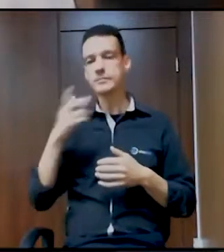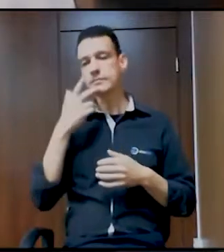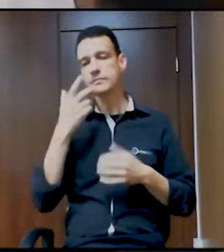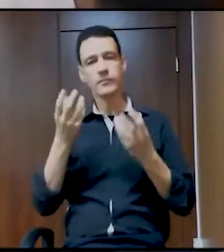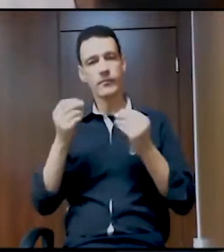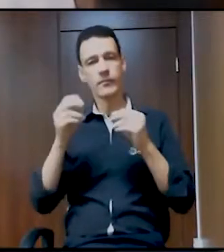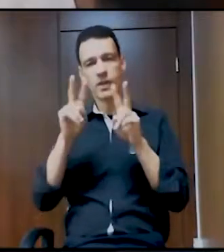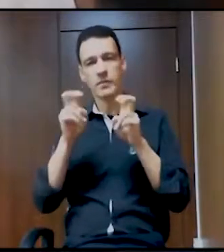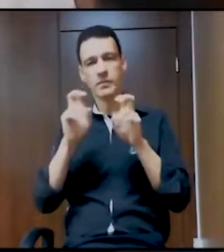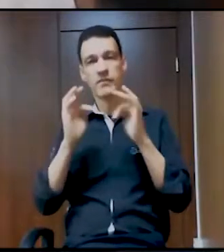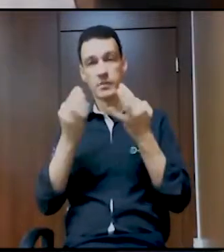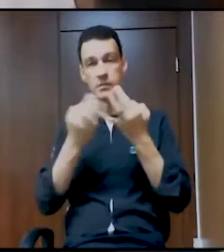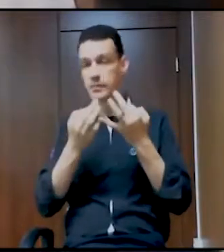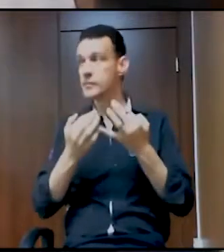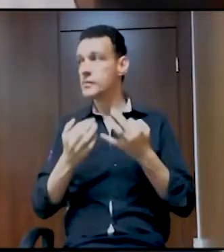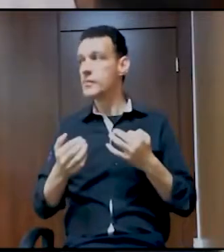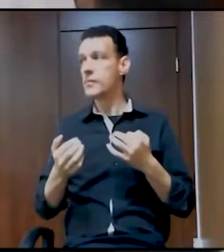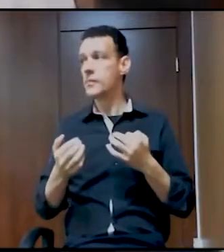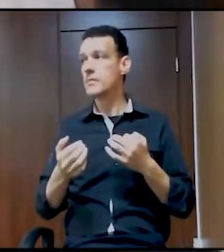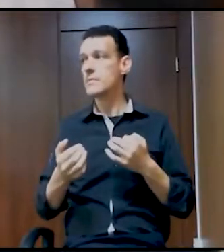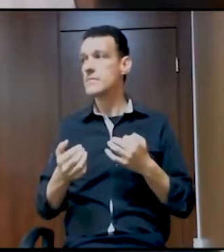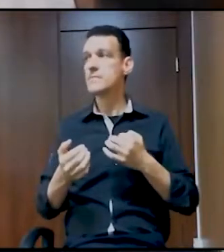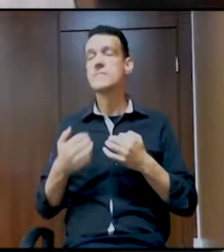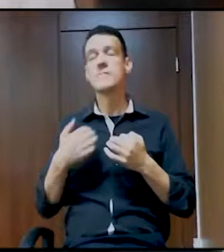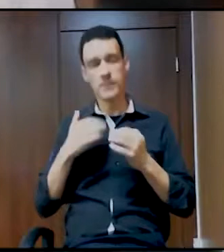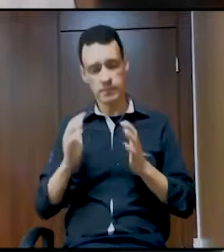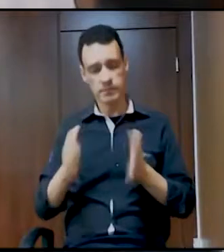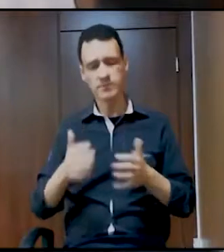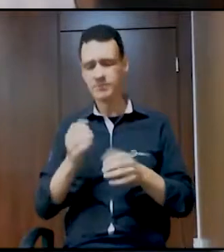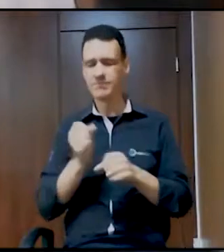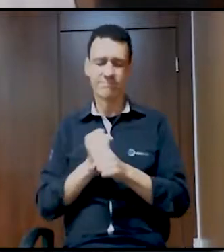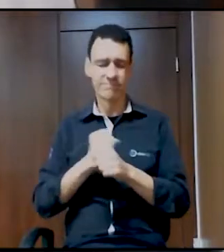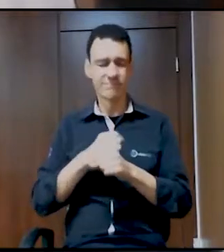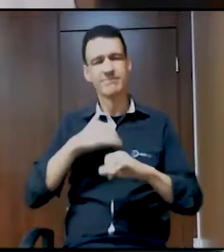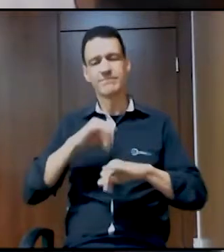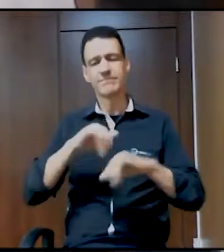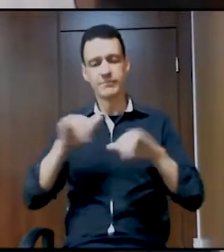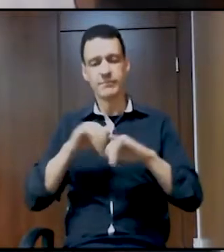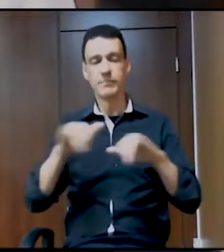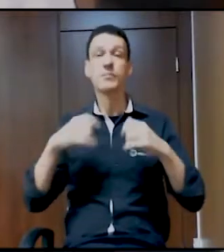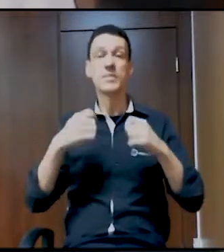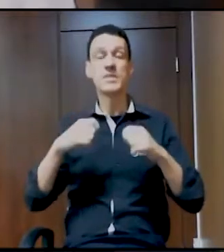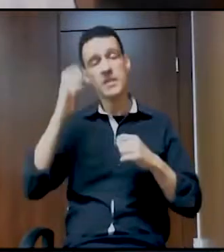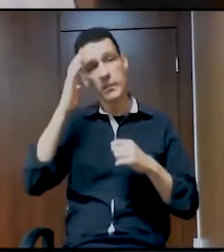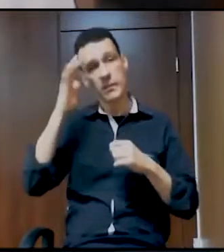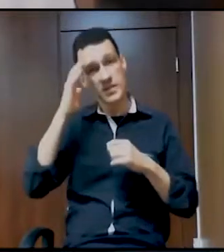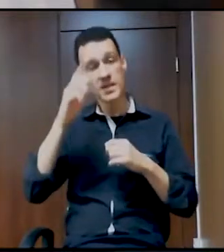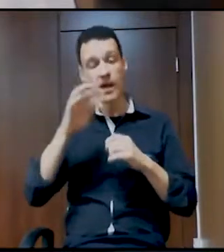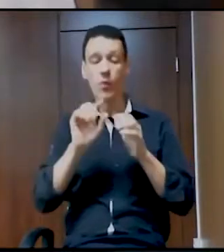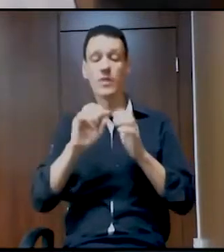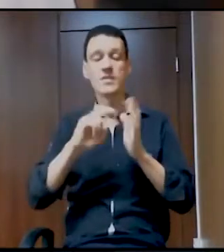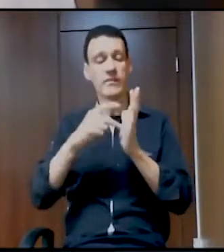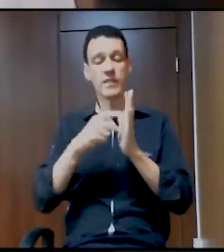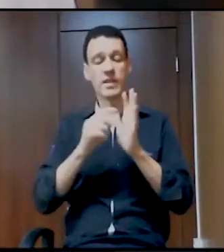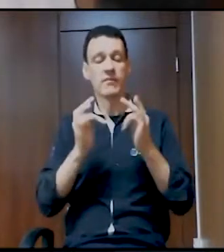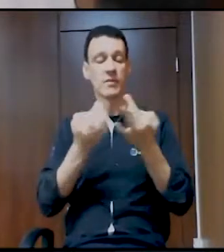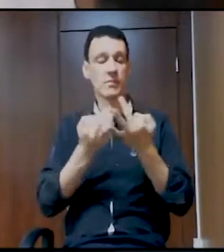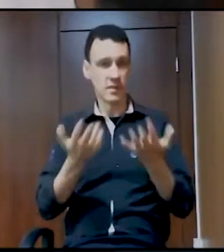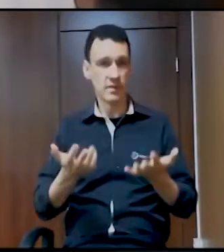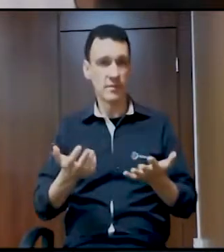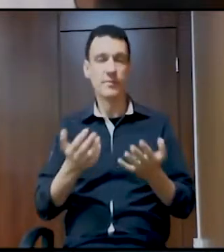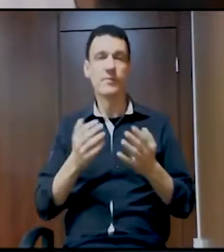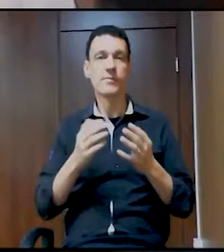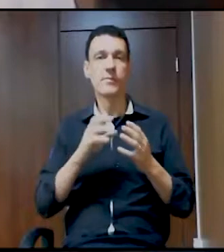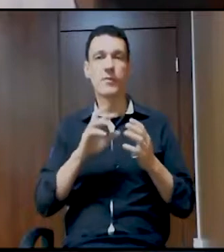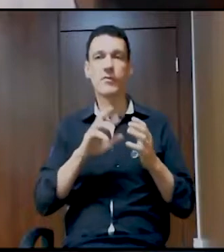de família. Eu estou falando de alguns anos que a gente precisa rever o nosso conceito de família. Família não